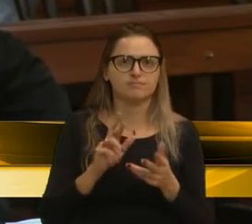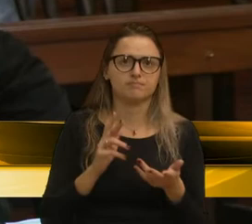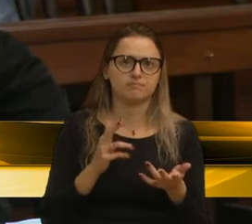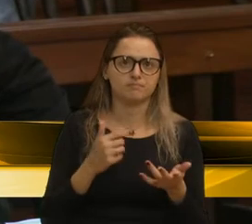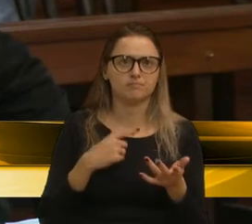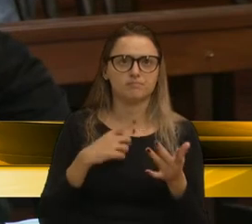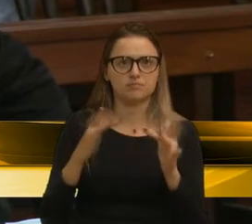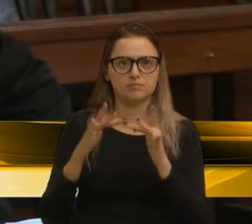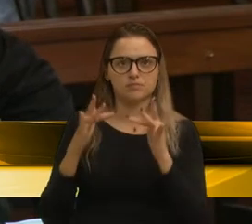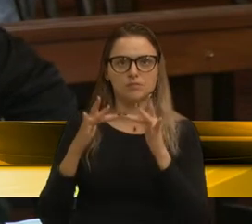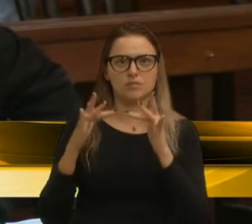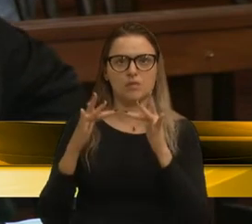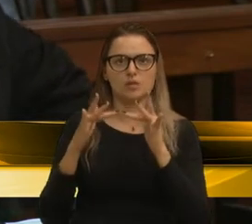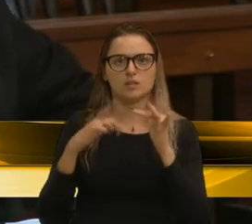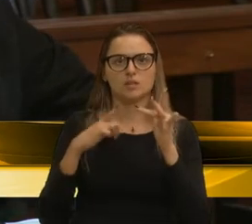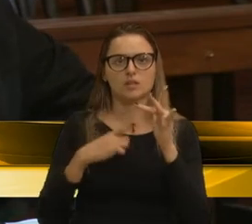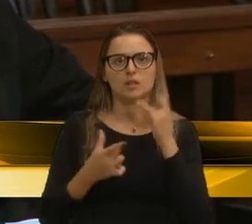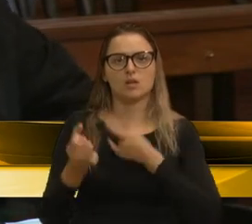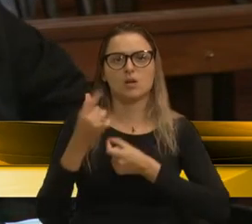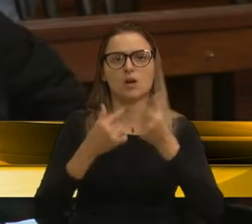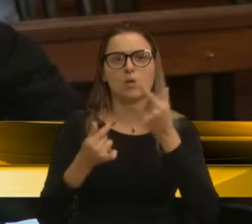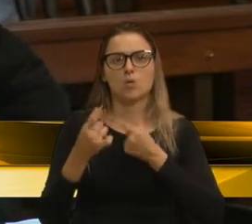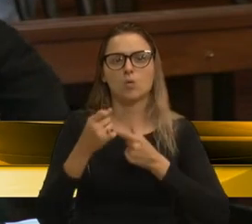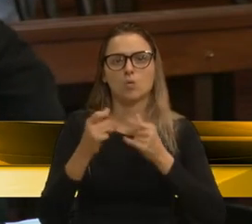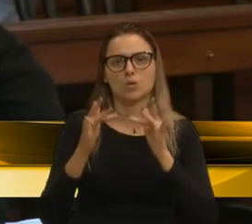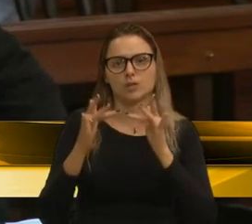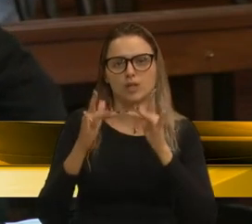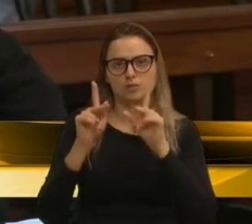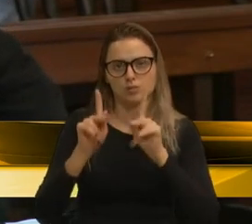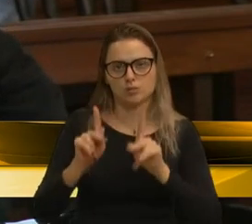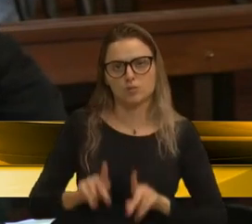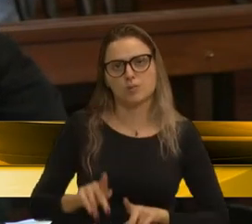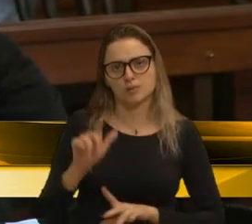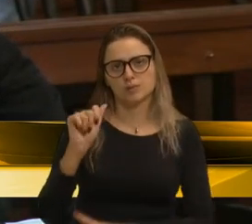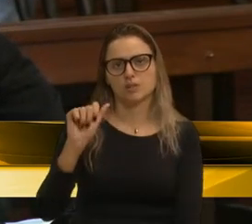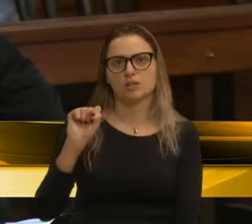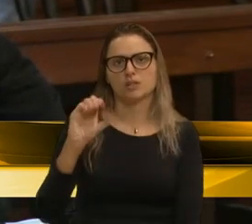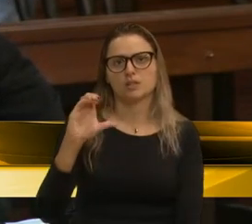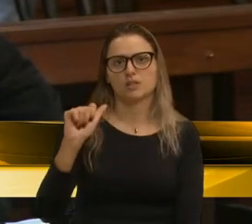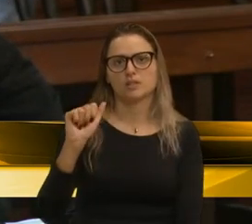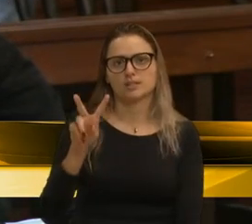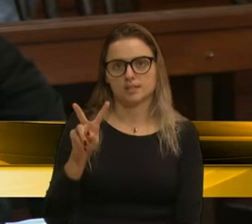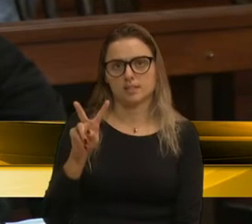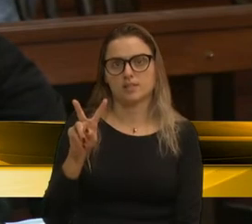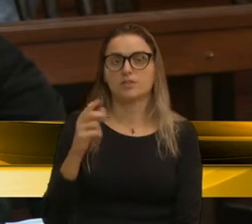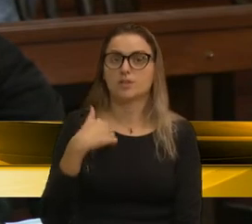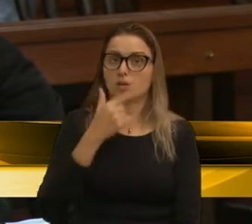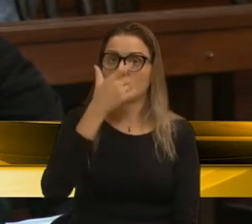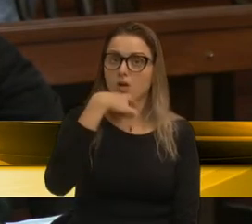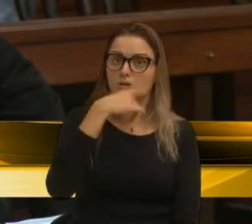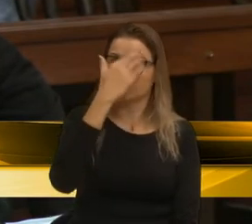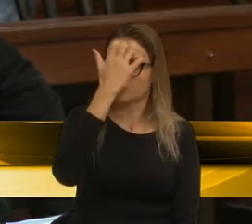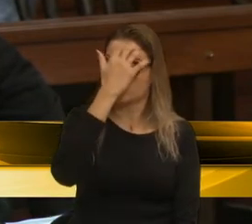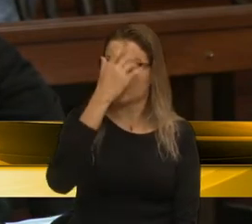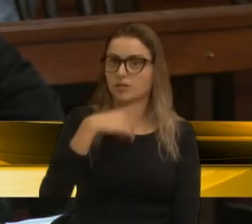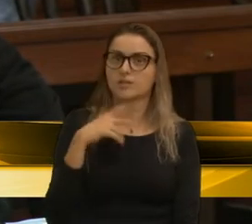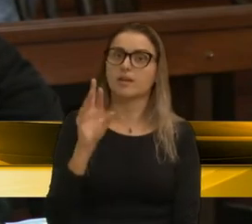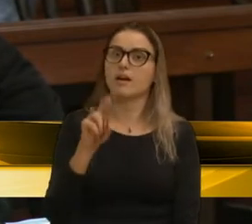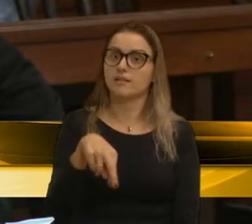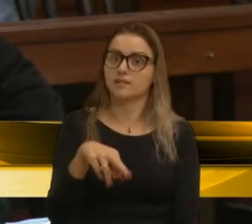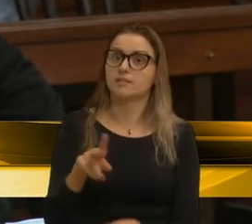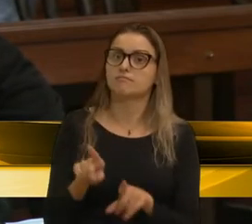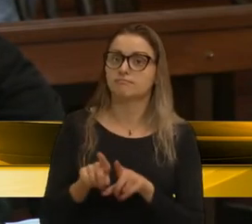com alguns dirigentes lá das CAV, mas eu acho que o vereador Adiló tem razão também com relação